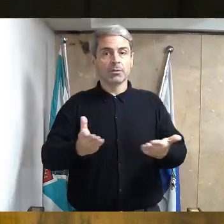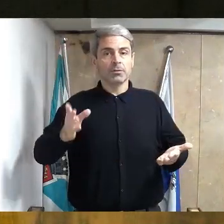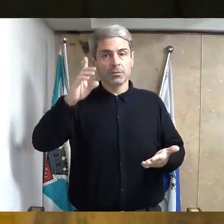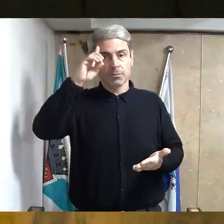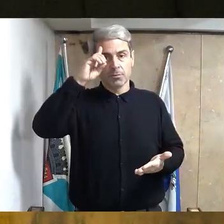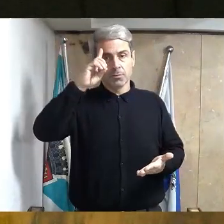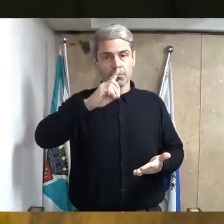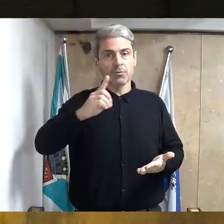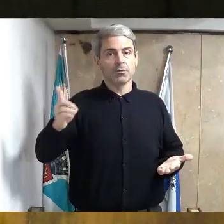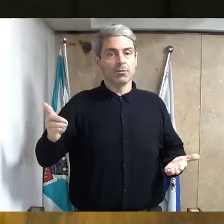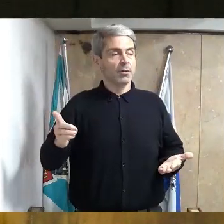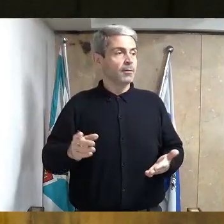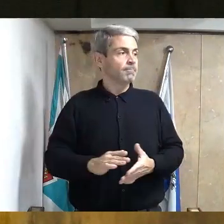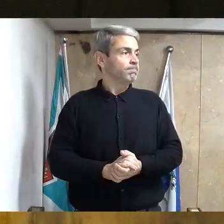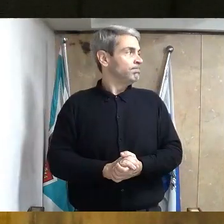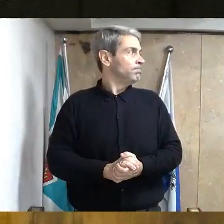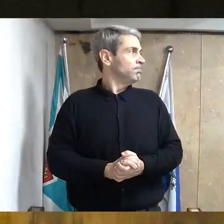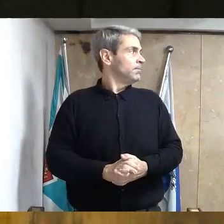nós.